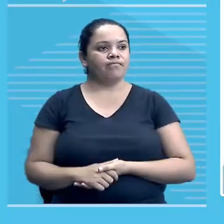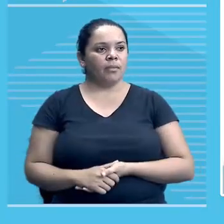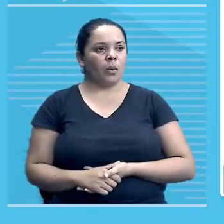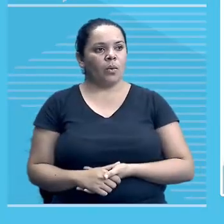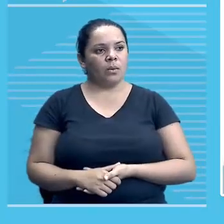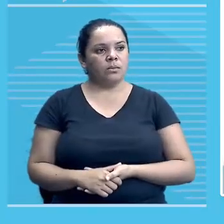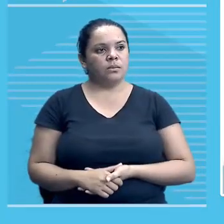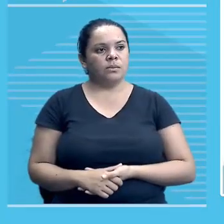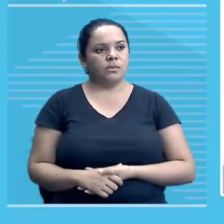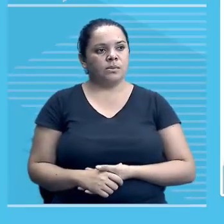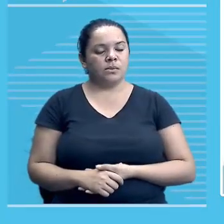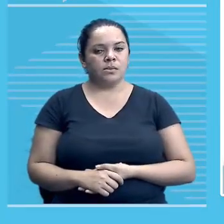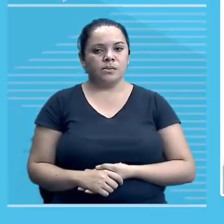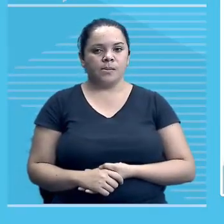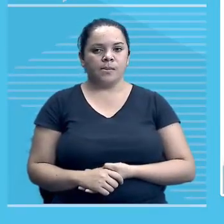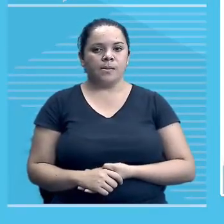2A.